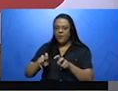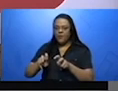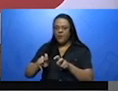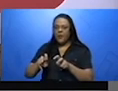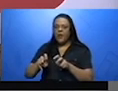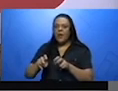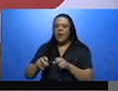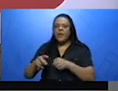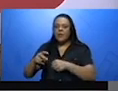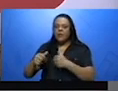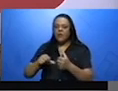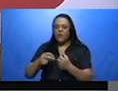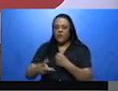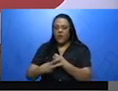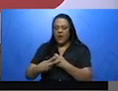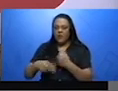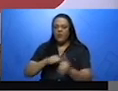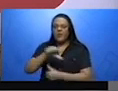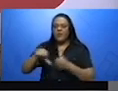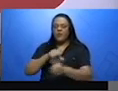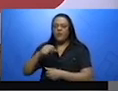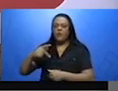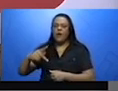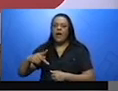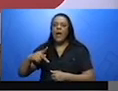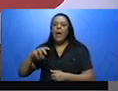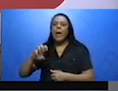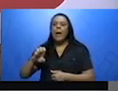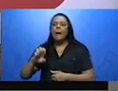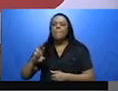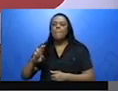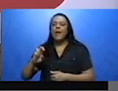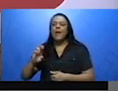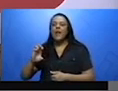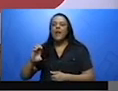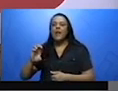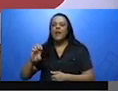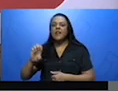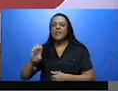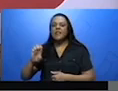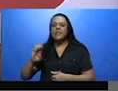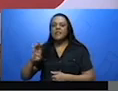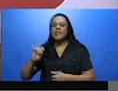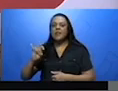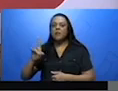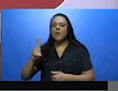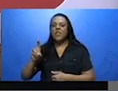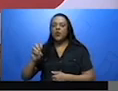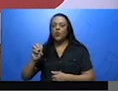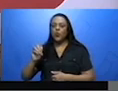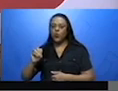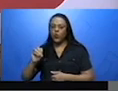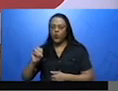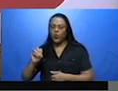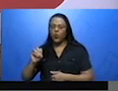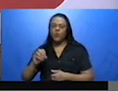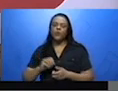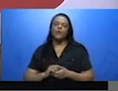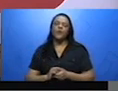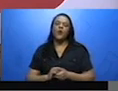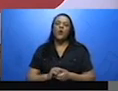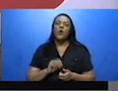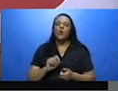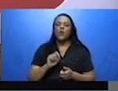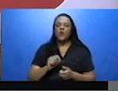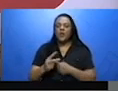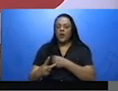fica, perdão ainda, oração subordinada adverbial temporal, reduzida de particípio. Esse reduzida de particípio,